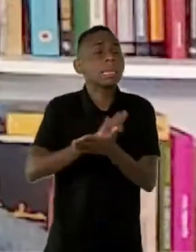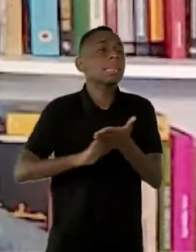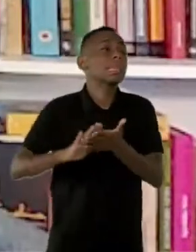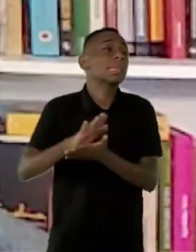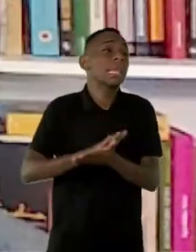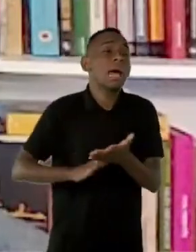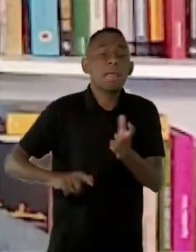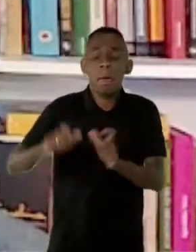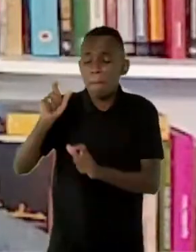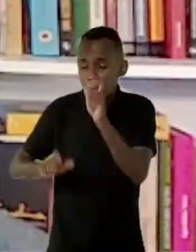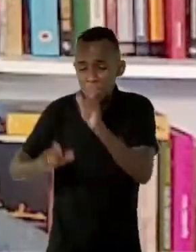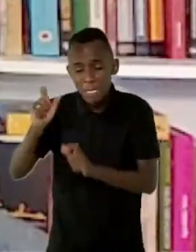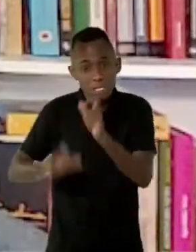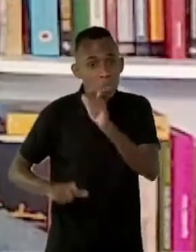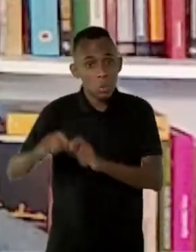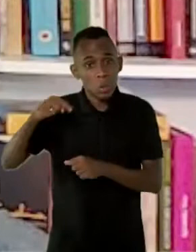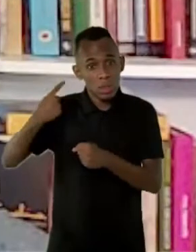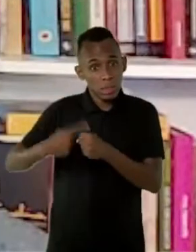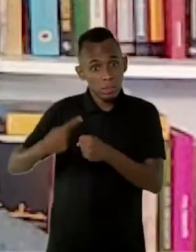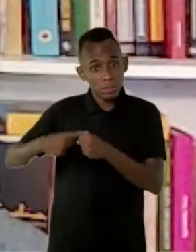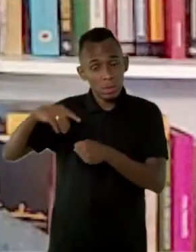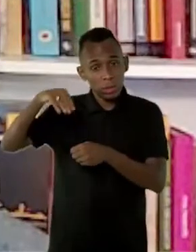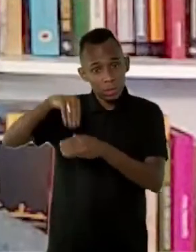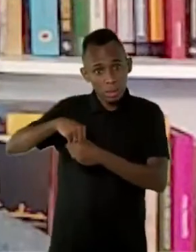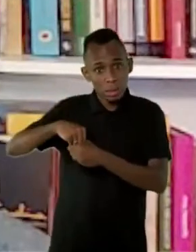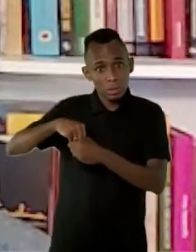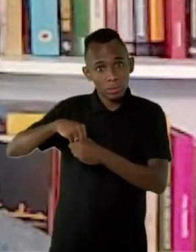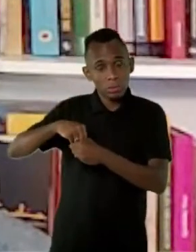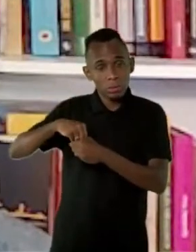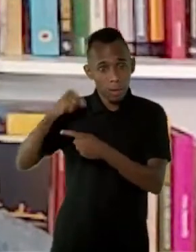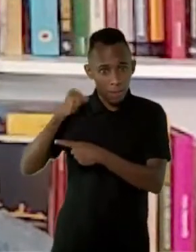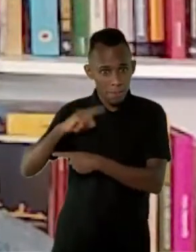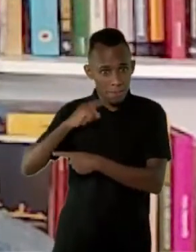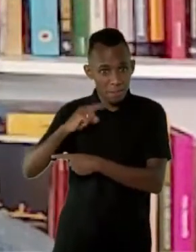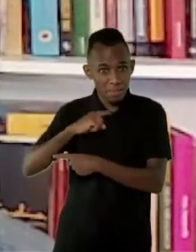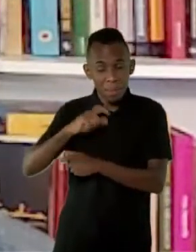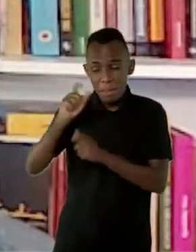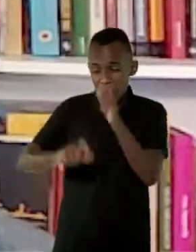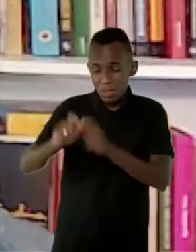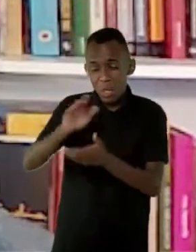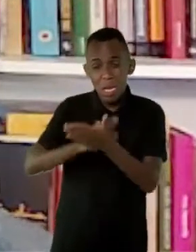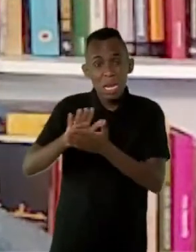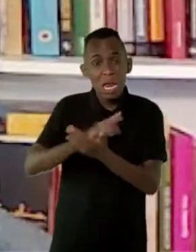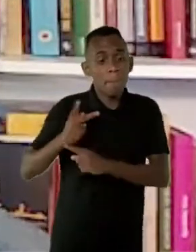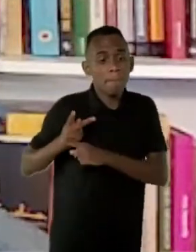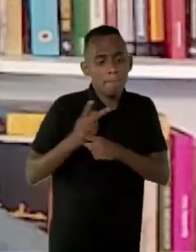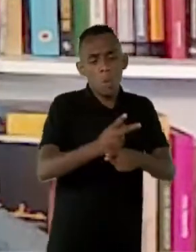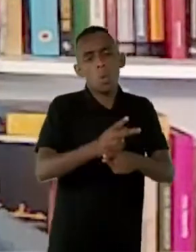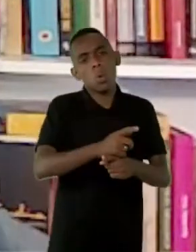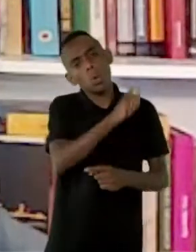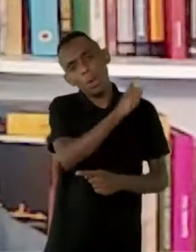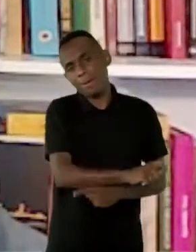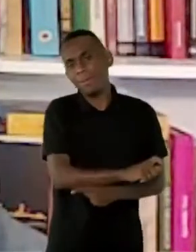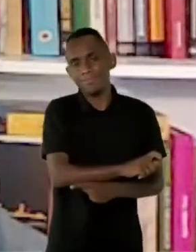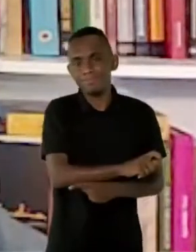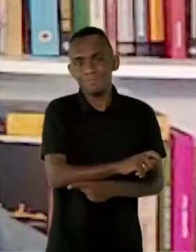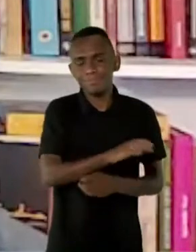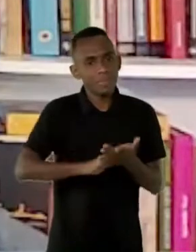Sacramento que procure a Carolina. Ela não resiste a nenhum desses fatos. Como também não resiste a nenhum parente